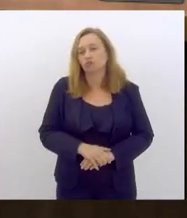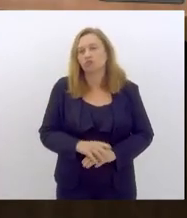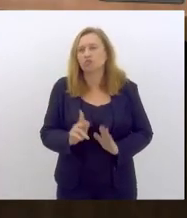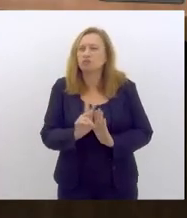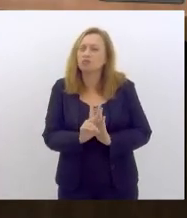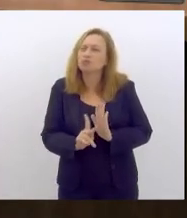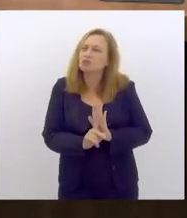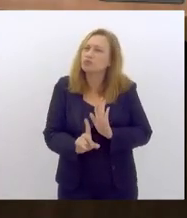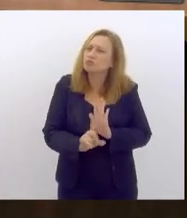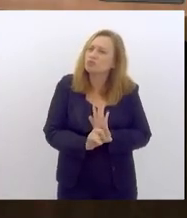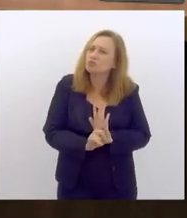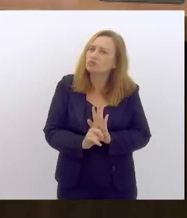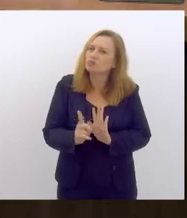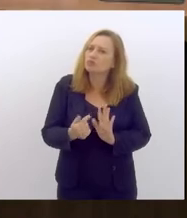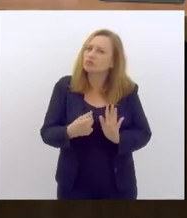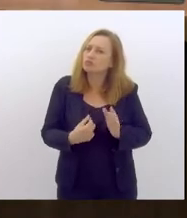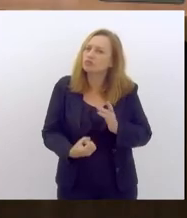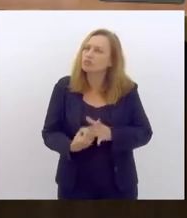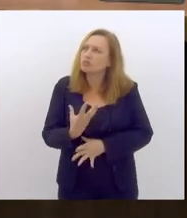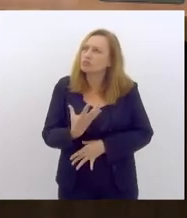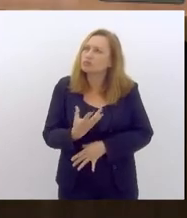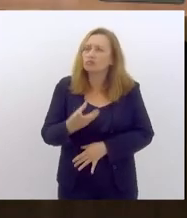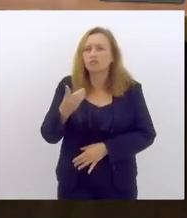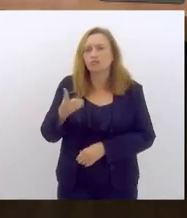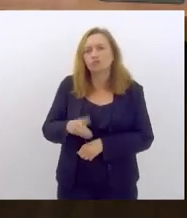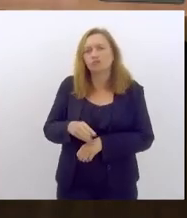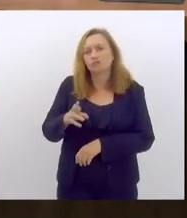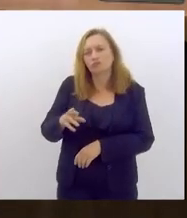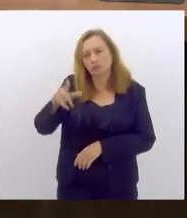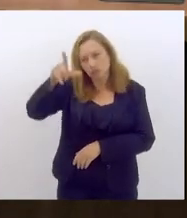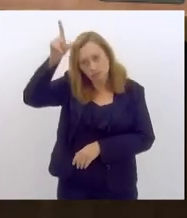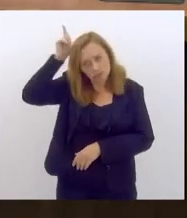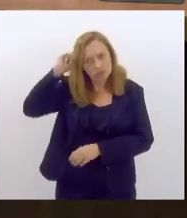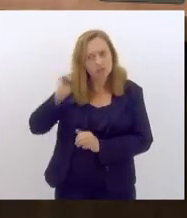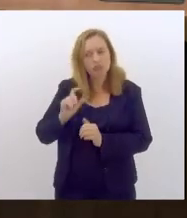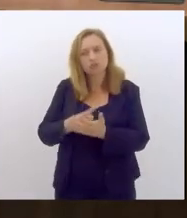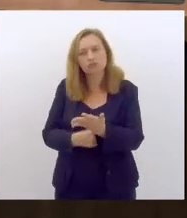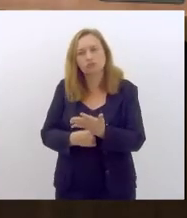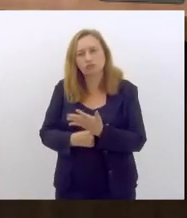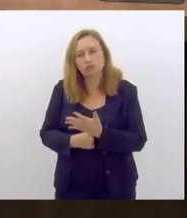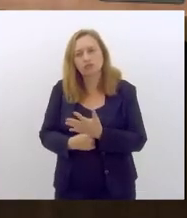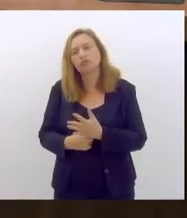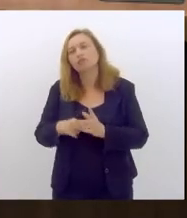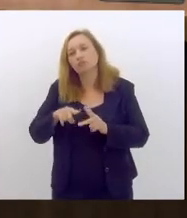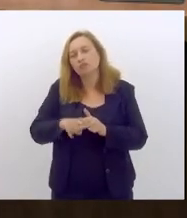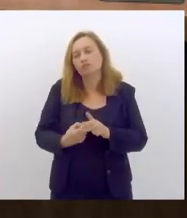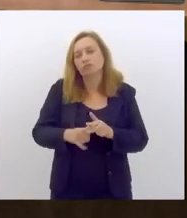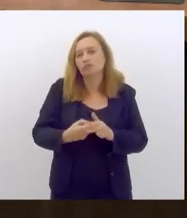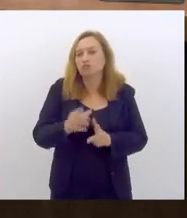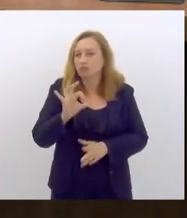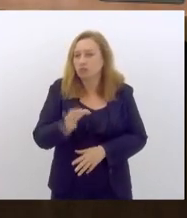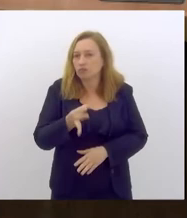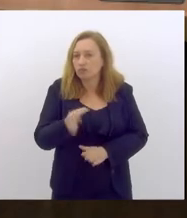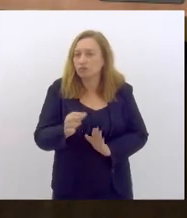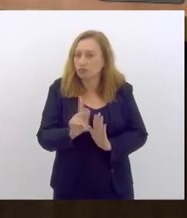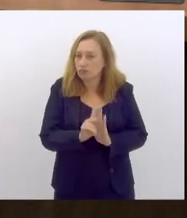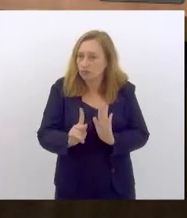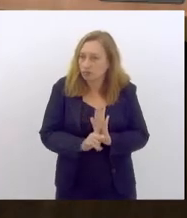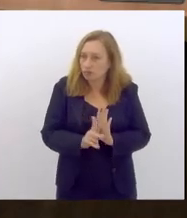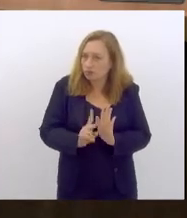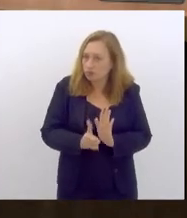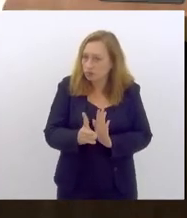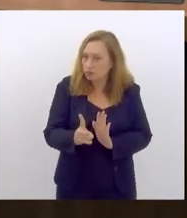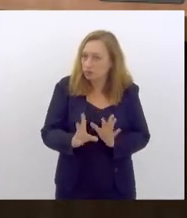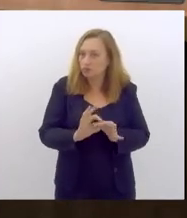projeto de lei que eu fiz, que o doutor Luiz Paulo ajudou a fazer as correções necessárias para o projeto continuar